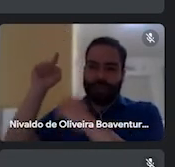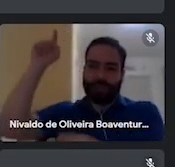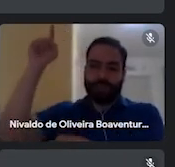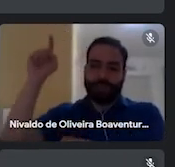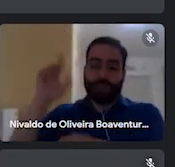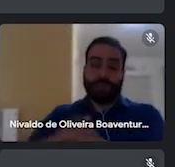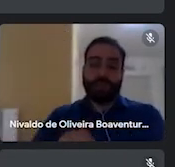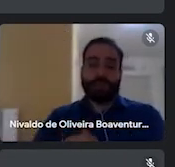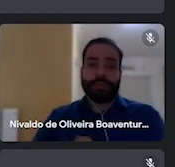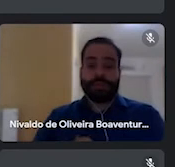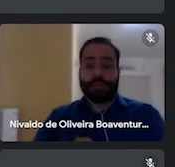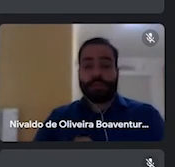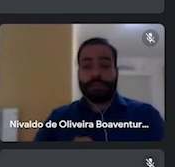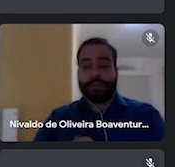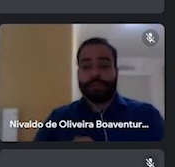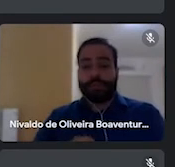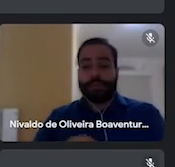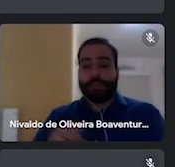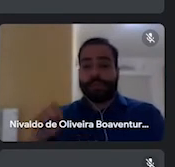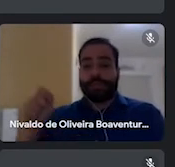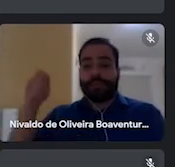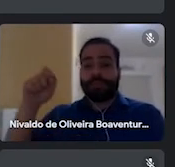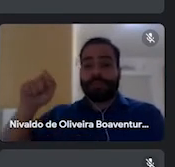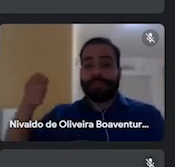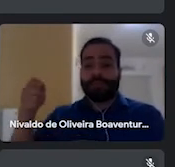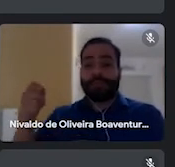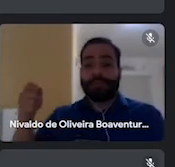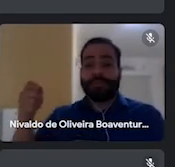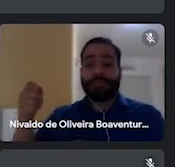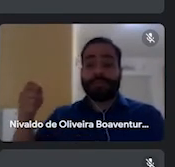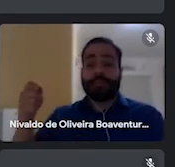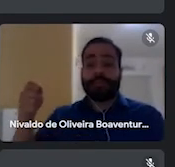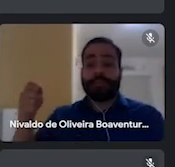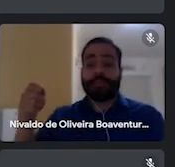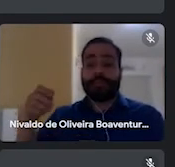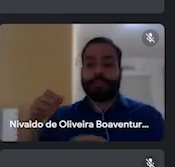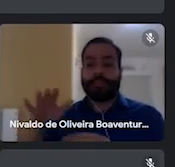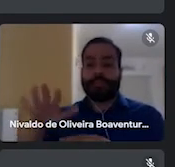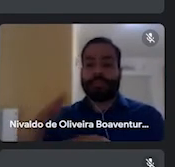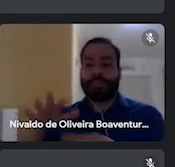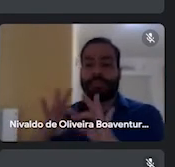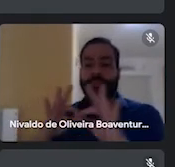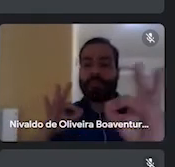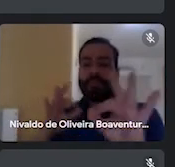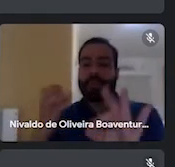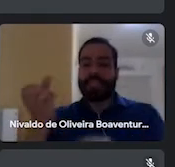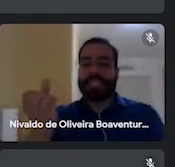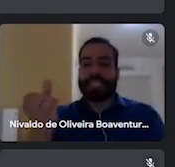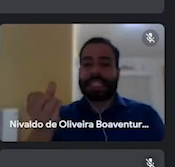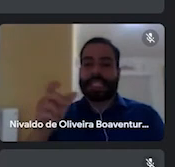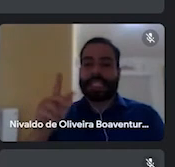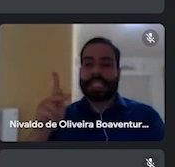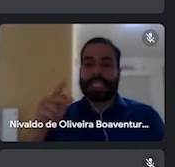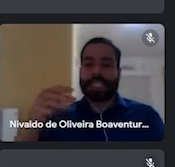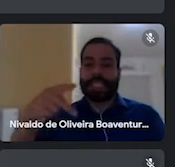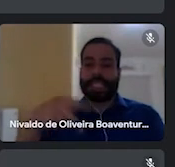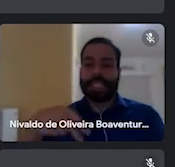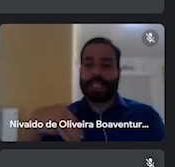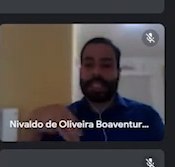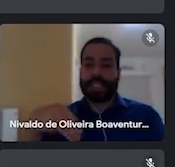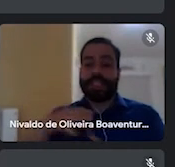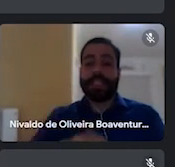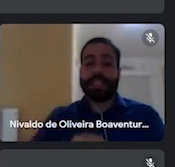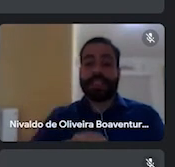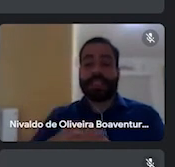e a chave para desligar ficava a mais ou menos uns 6 quilômetros, e a